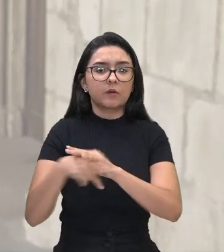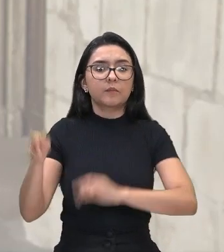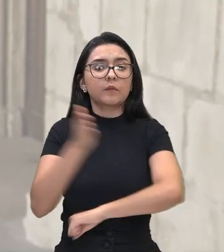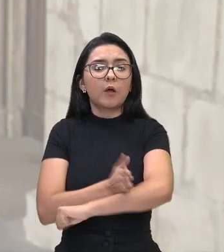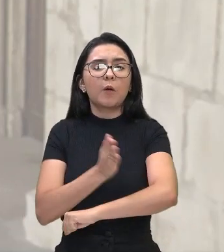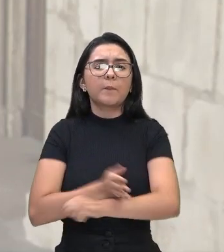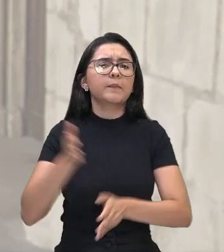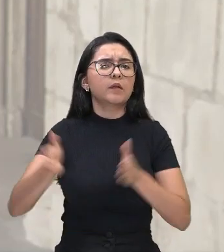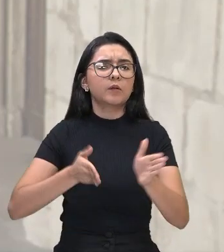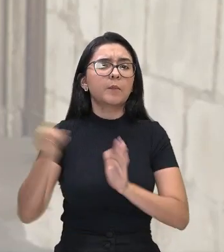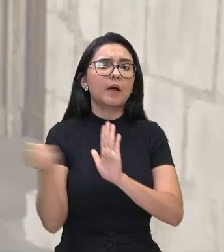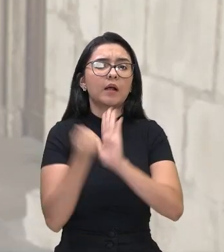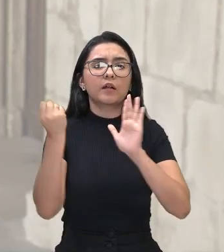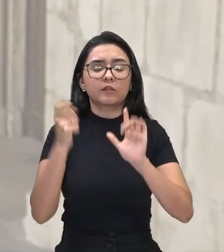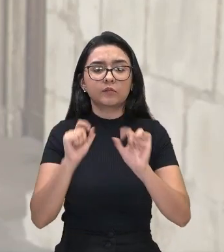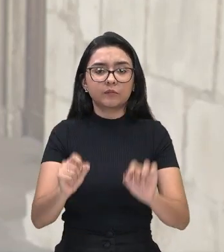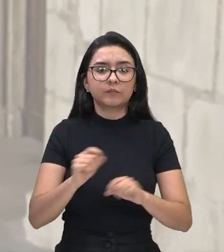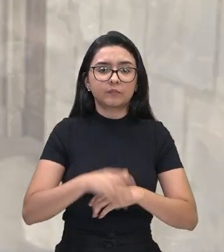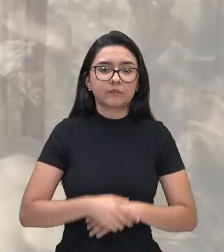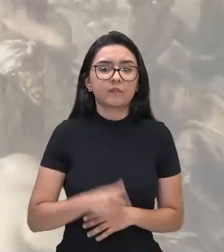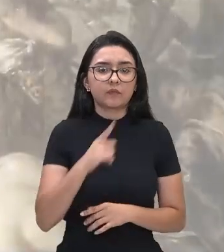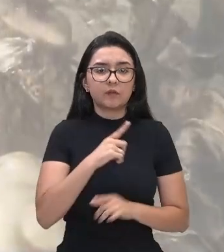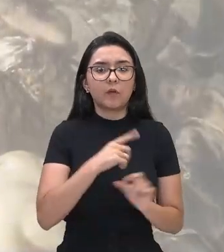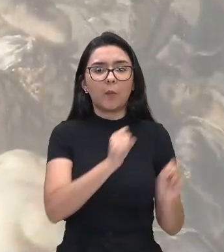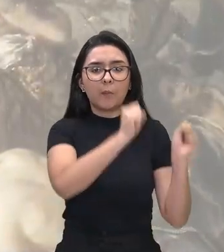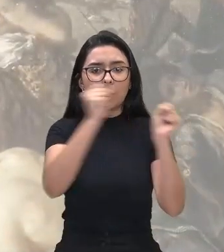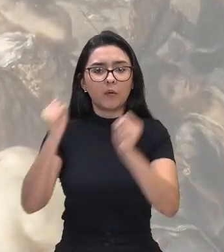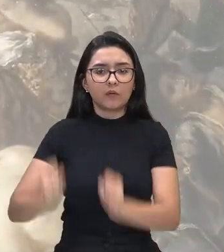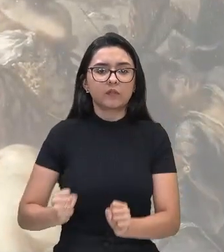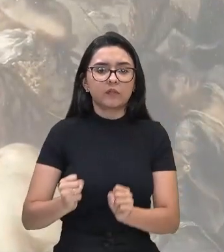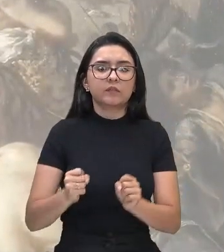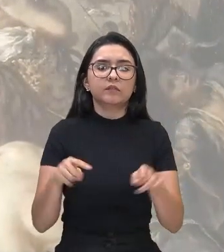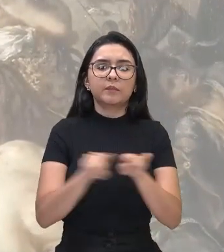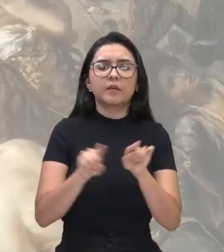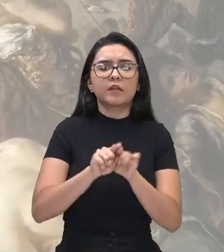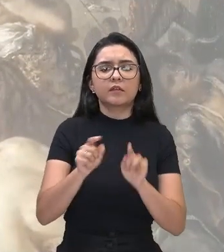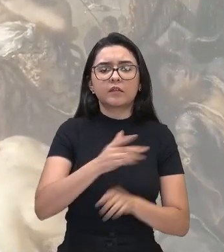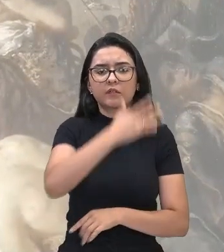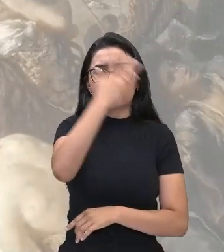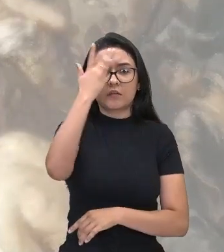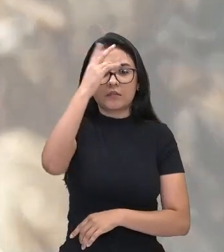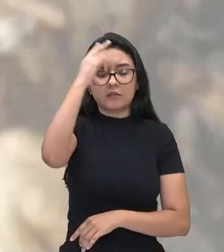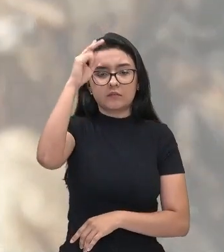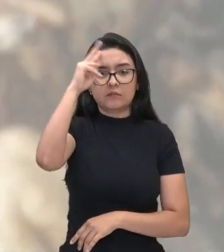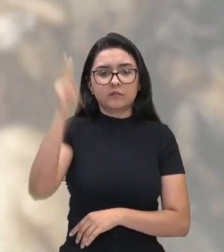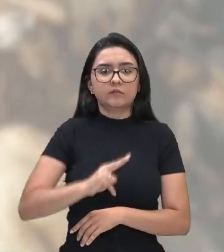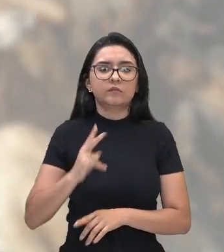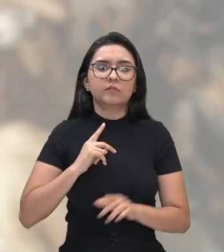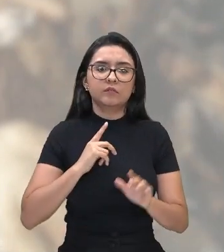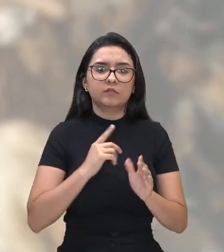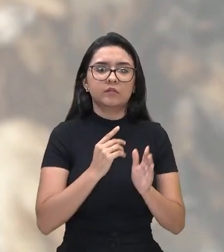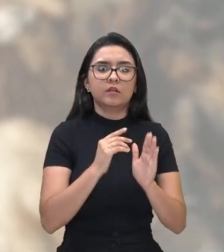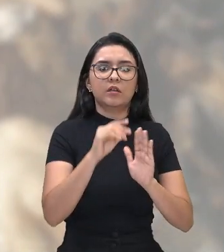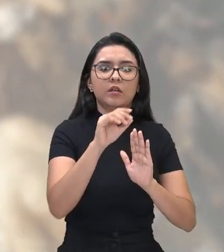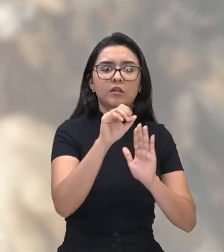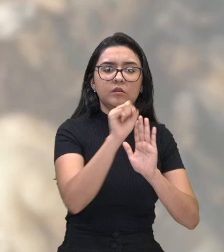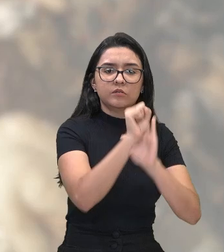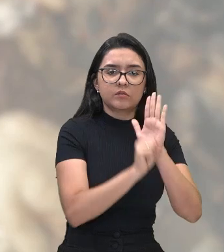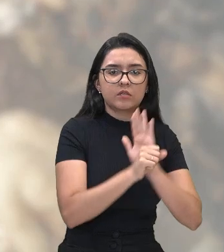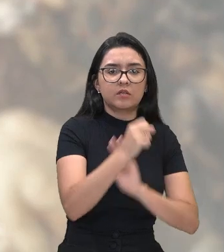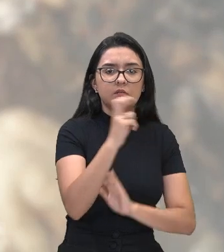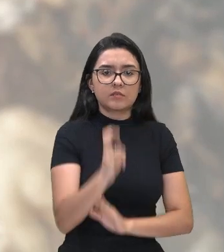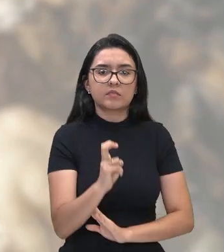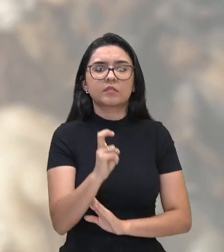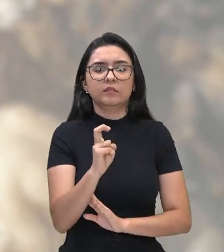marcado ali pela descentralização do poder e que os historiadores costumam ali datar do século V, ali com a queda do